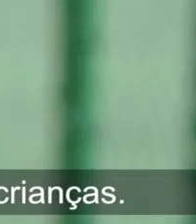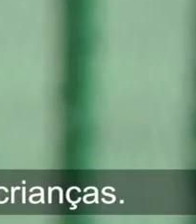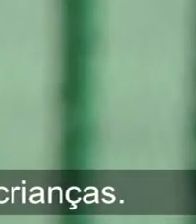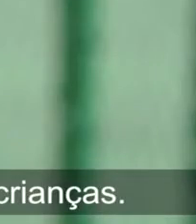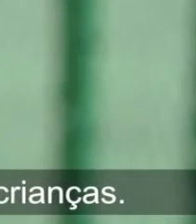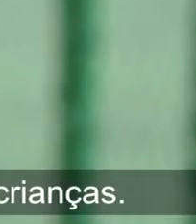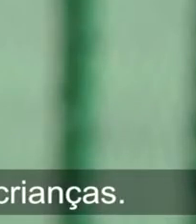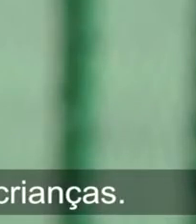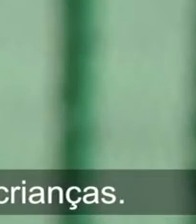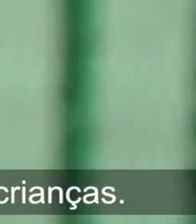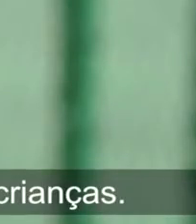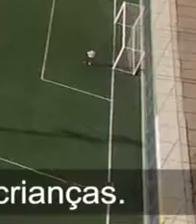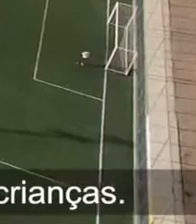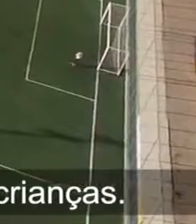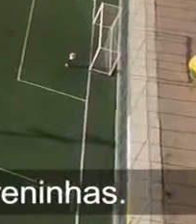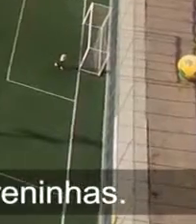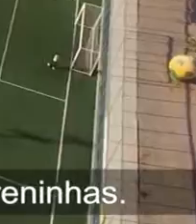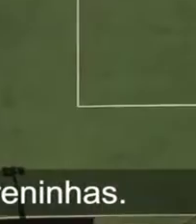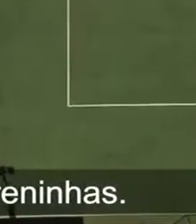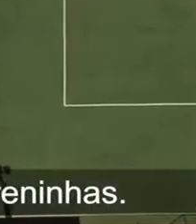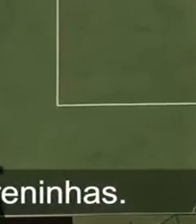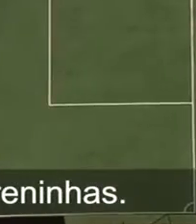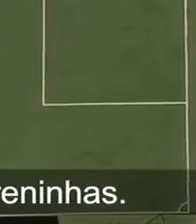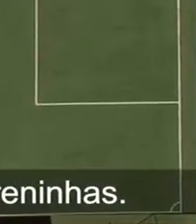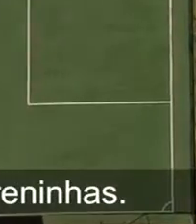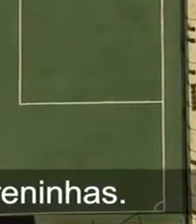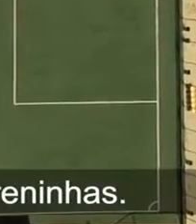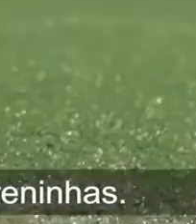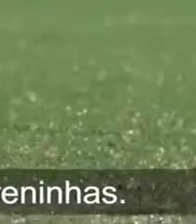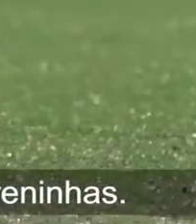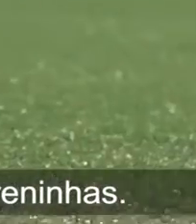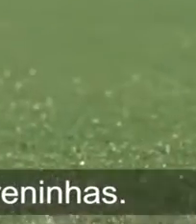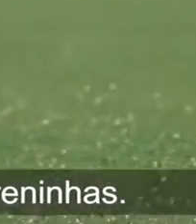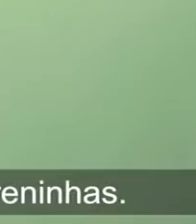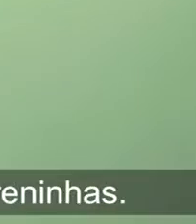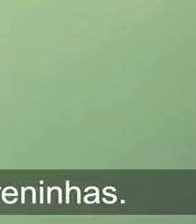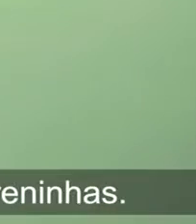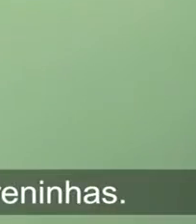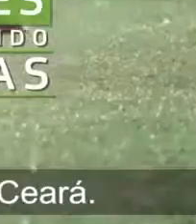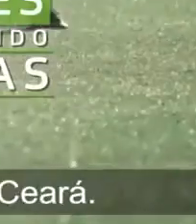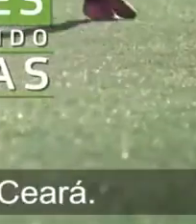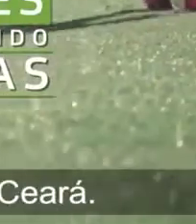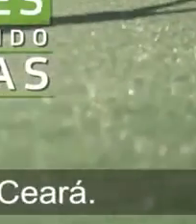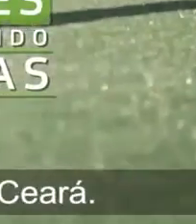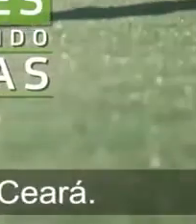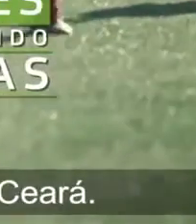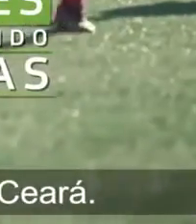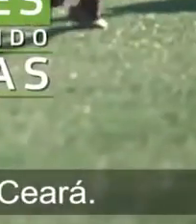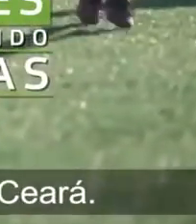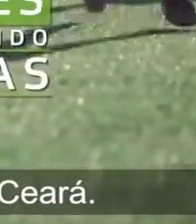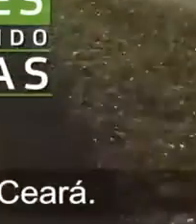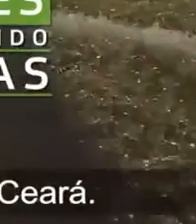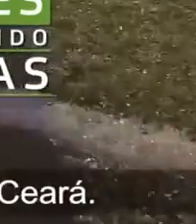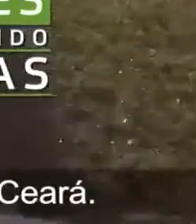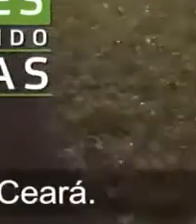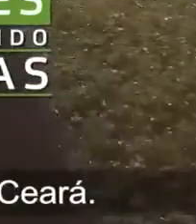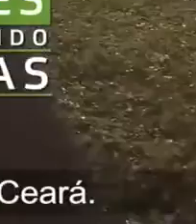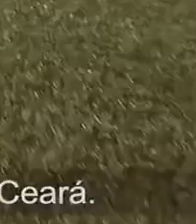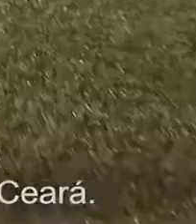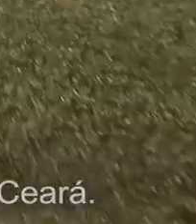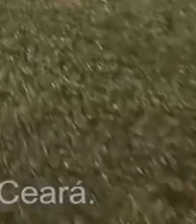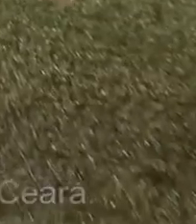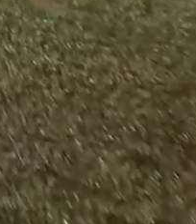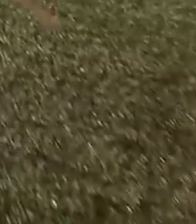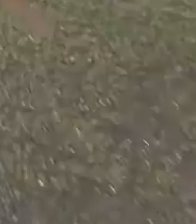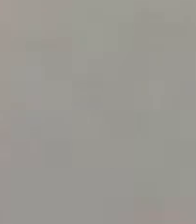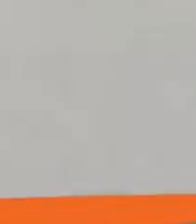que o esporte vai mudar a vida de muitas crianças. Todos os municípios cearenses estão recebendo suas areninhas através do maior programa de esportes da